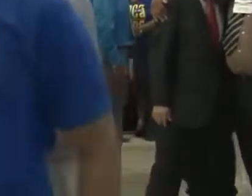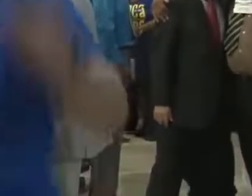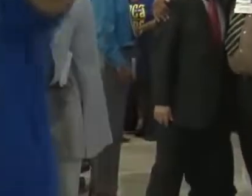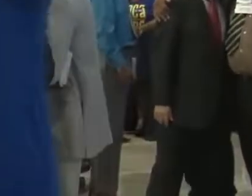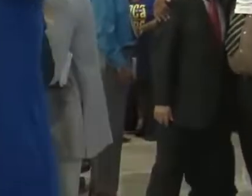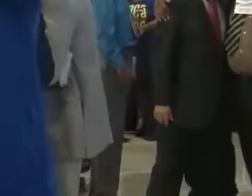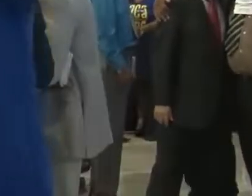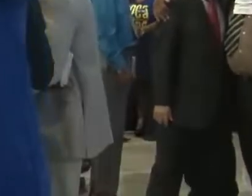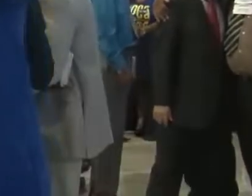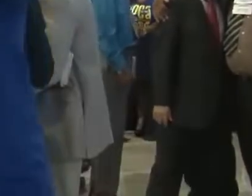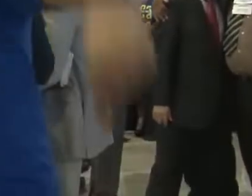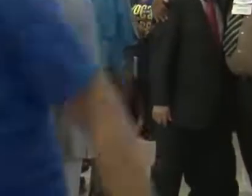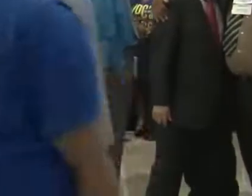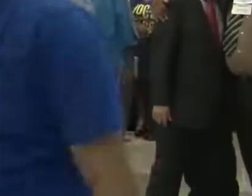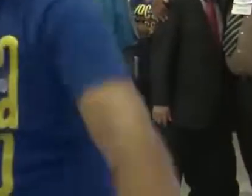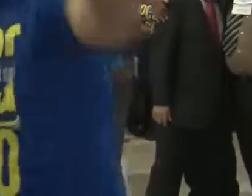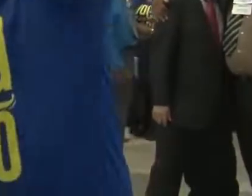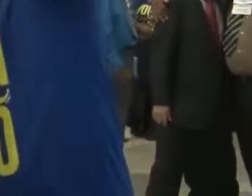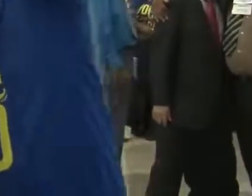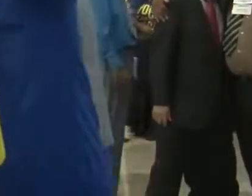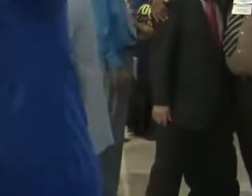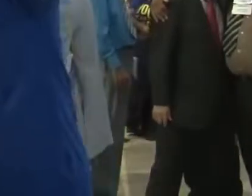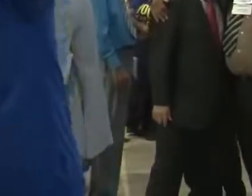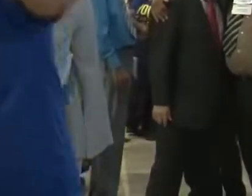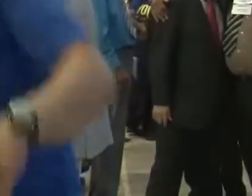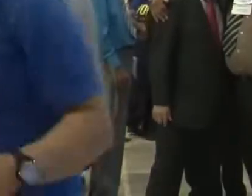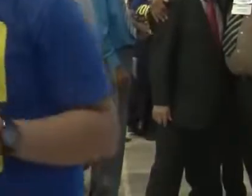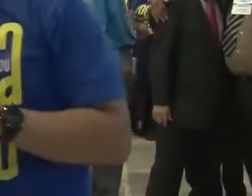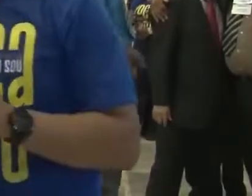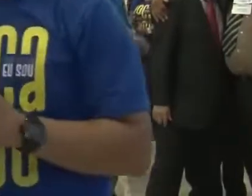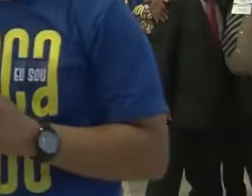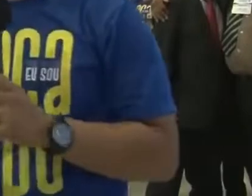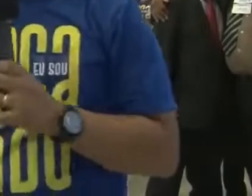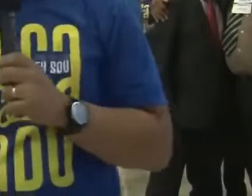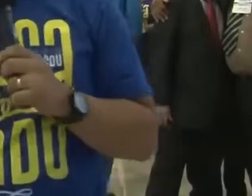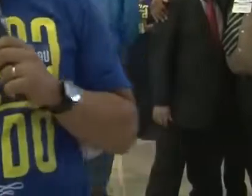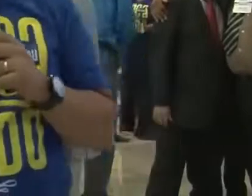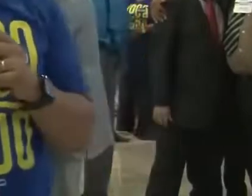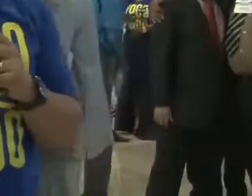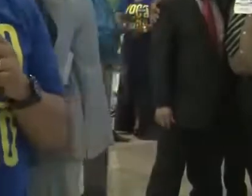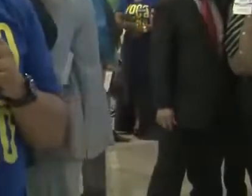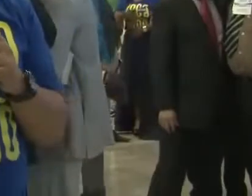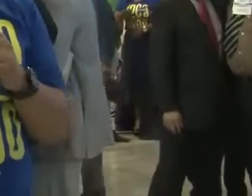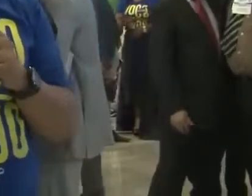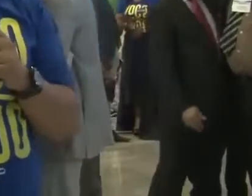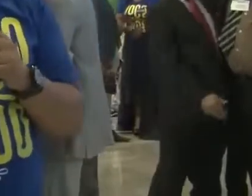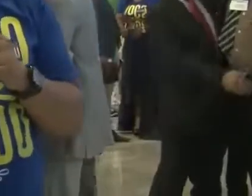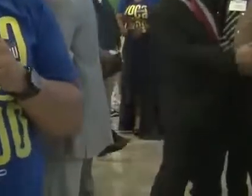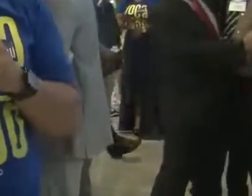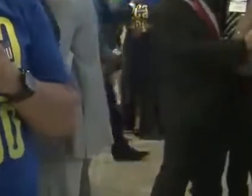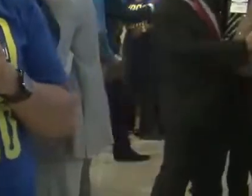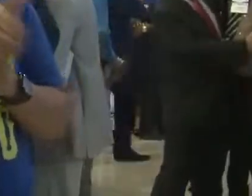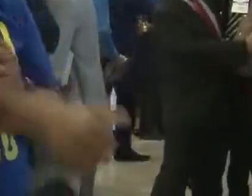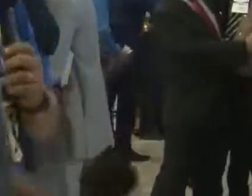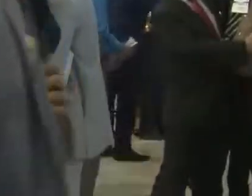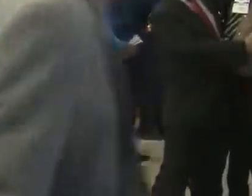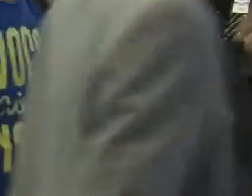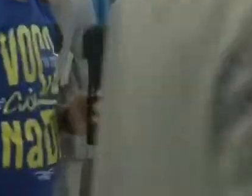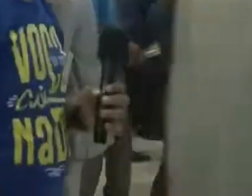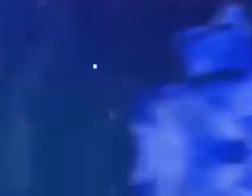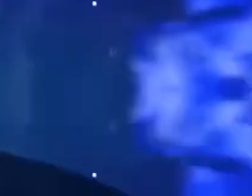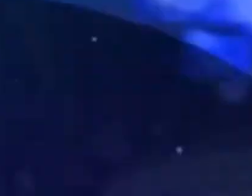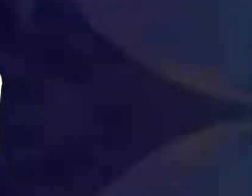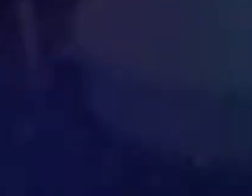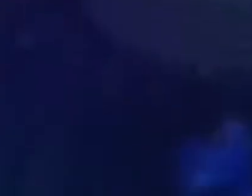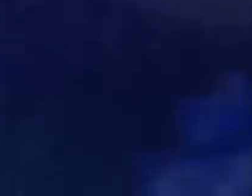aqui. Isso é Umadec. Isso é Umadec. Glória a Deus. Isso é Umadec. Deus abençoe. Fiquem todos. Deus abençoe. Na paz do Senhor. Amém.